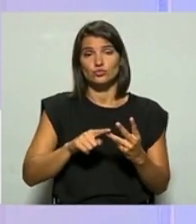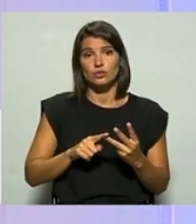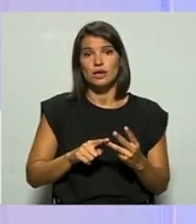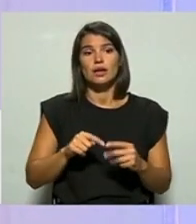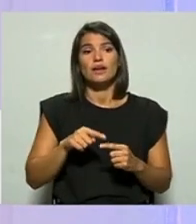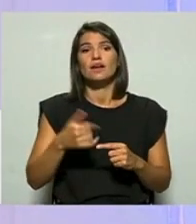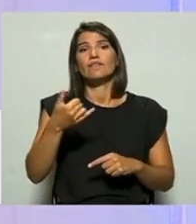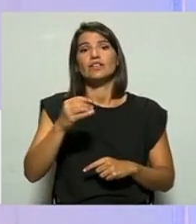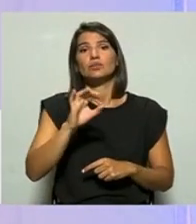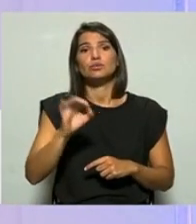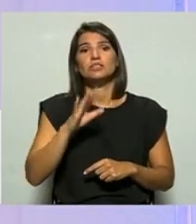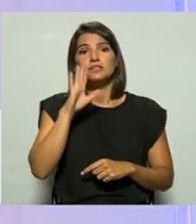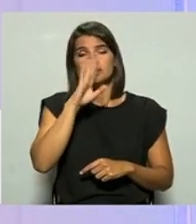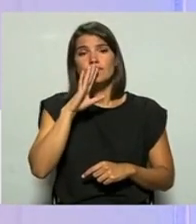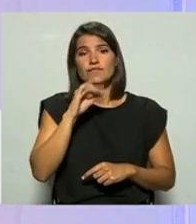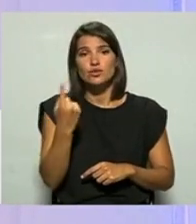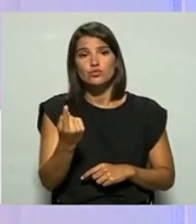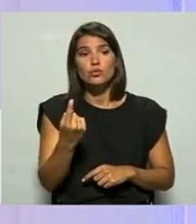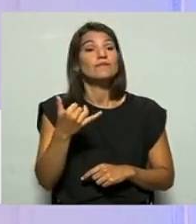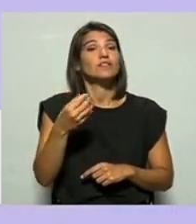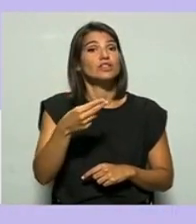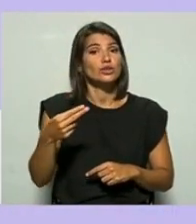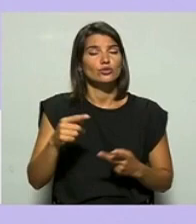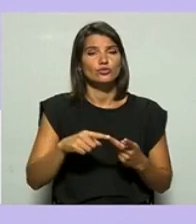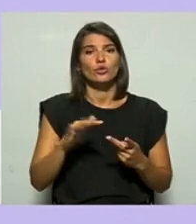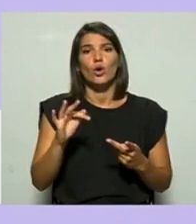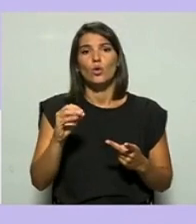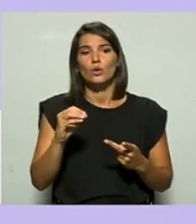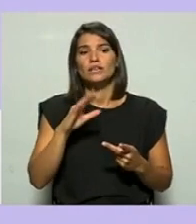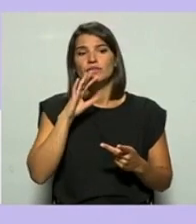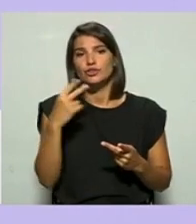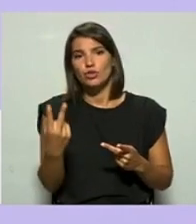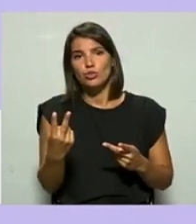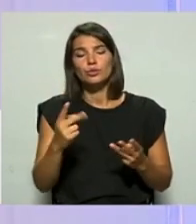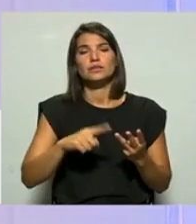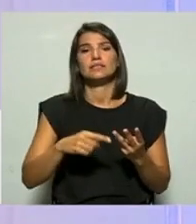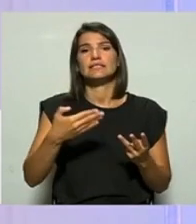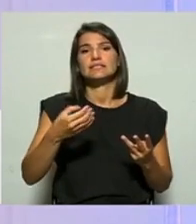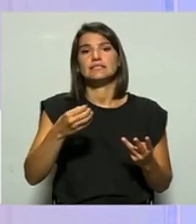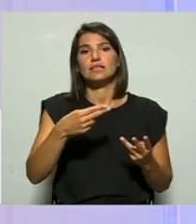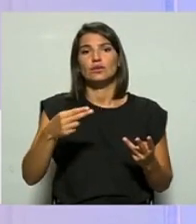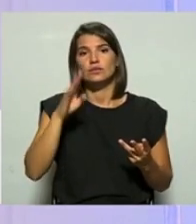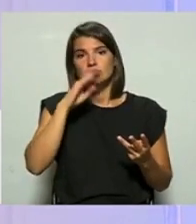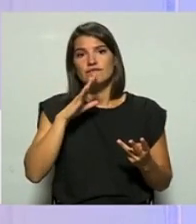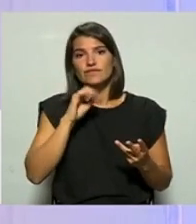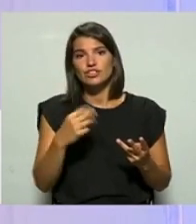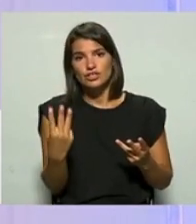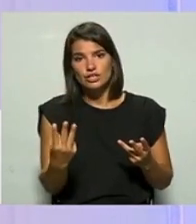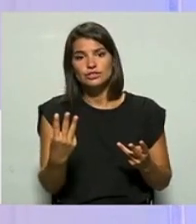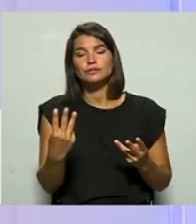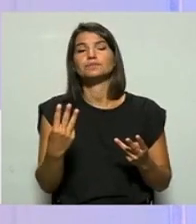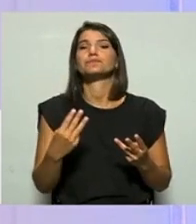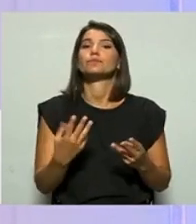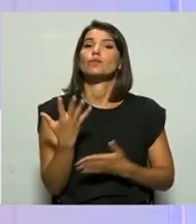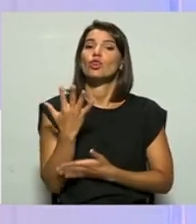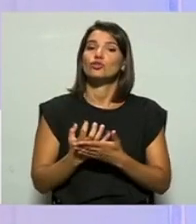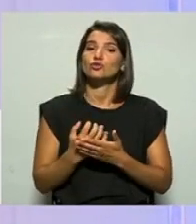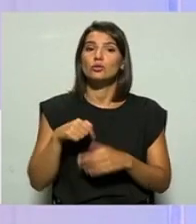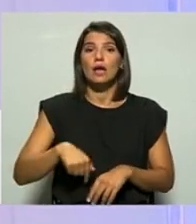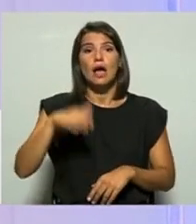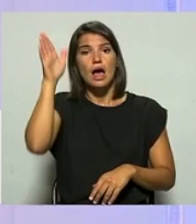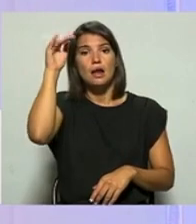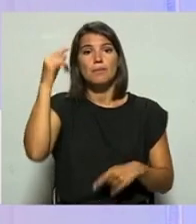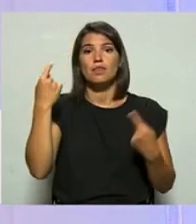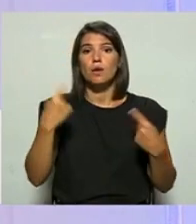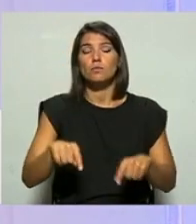desconto cercadinho crescente a cada um filho de 20 dias para que ter um filho 40 para quem tem o segundo e 71 anos para que serve para que o seu filho aqui Almada a